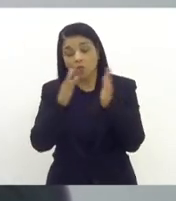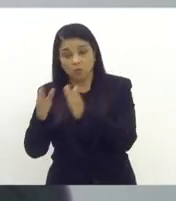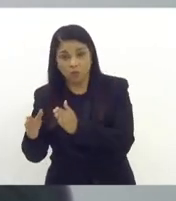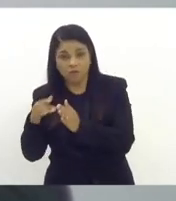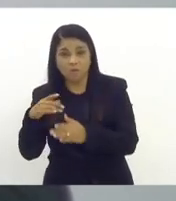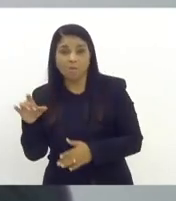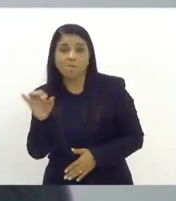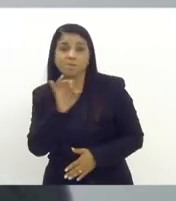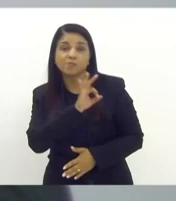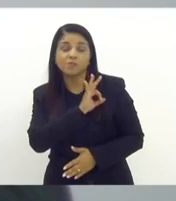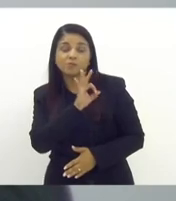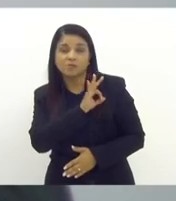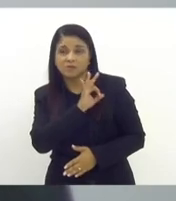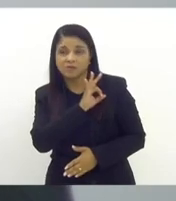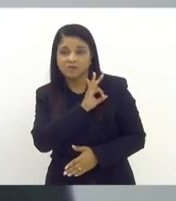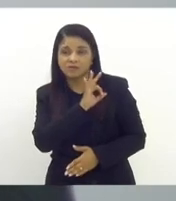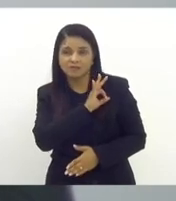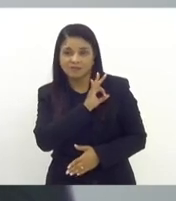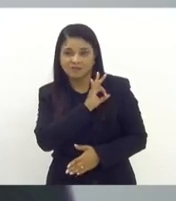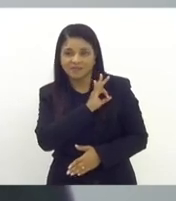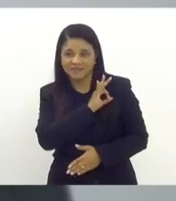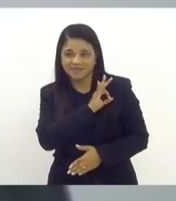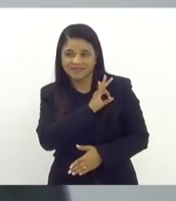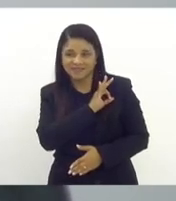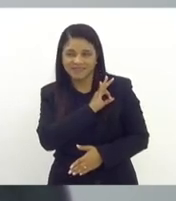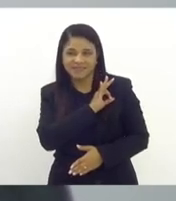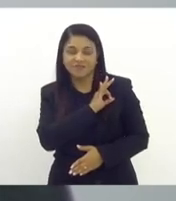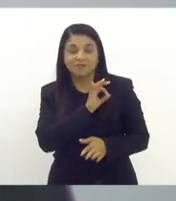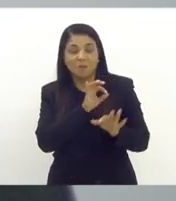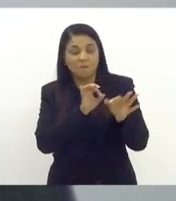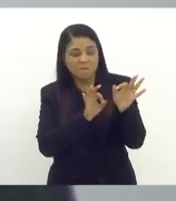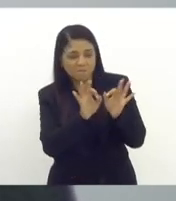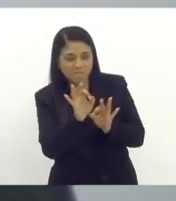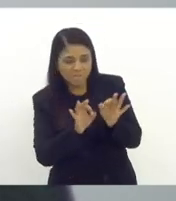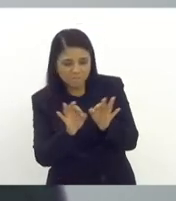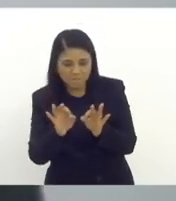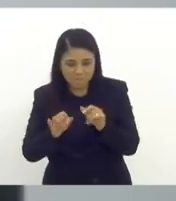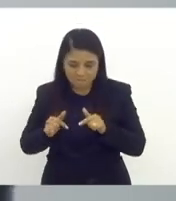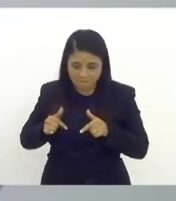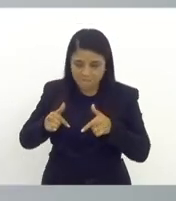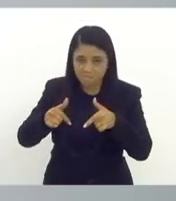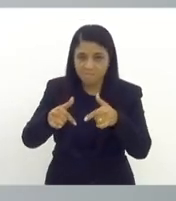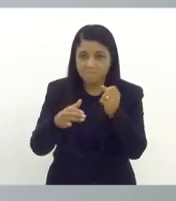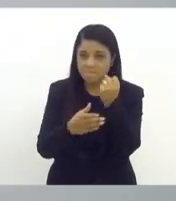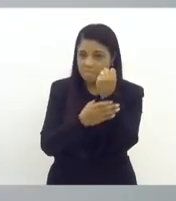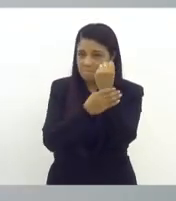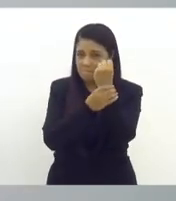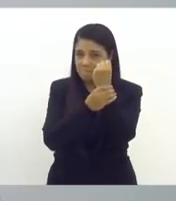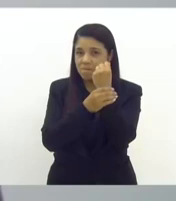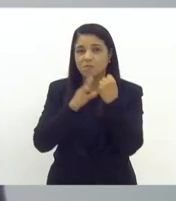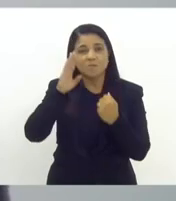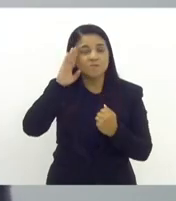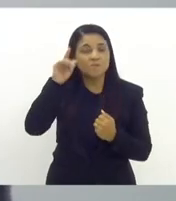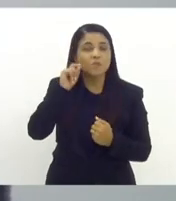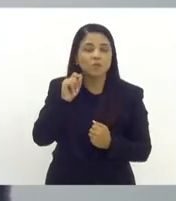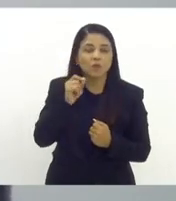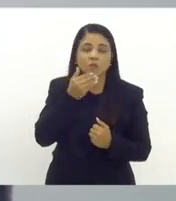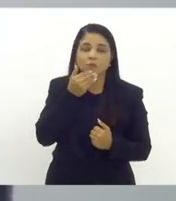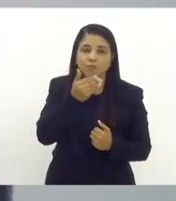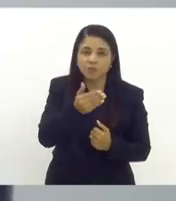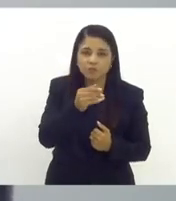finalizar aqui a minha sala que é o seguinte eu quando a gente vai fazer um planejamento operacional do carnaval da segurança a primeira coisa que eu peço